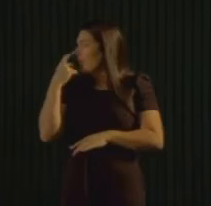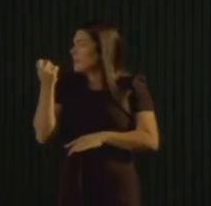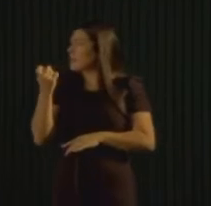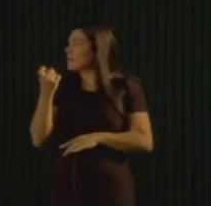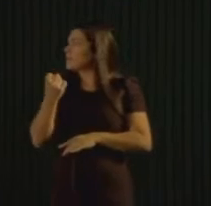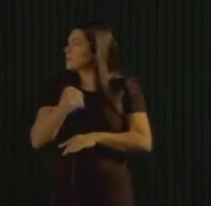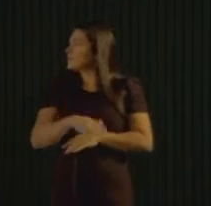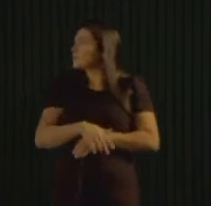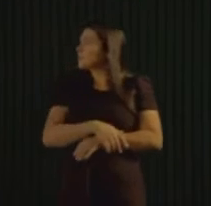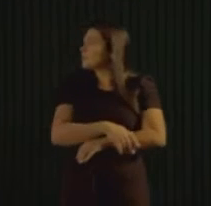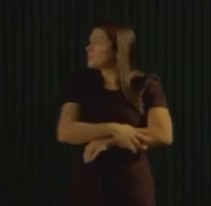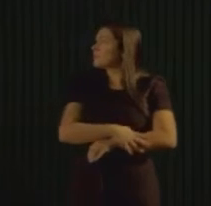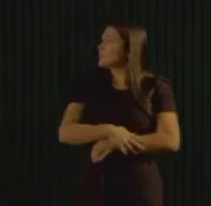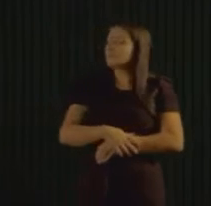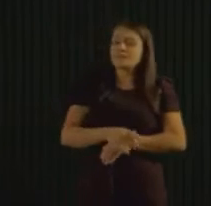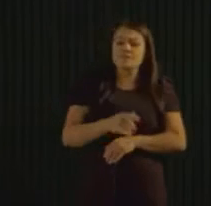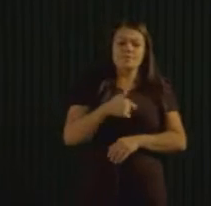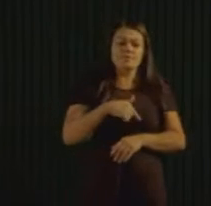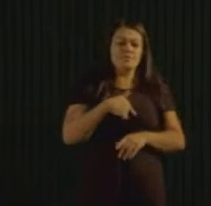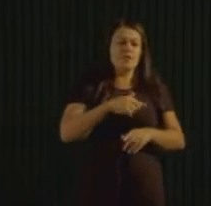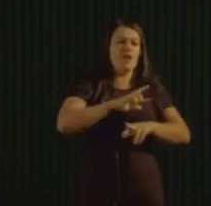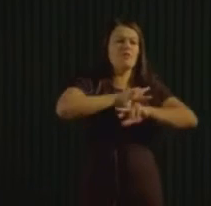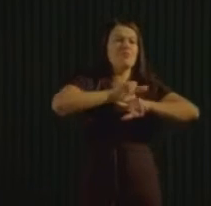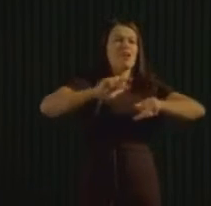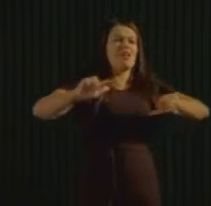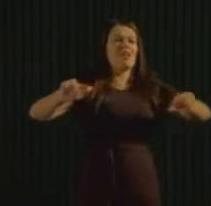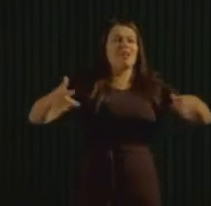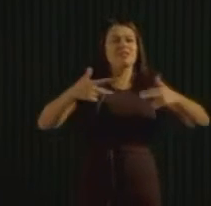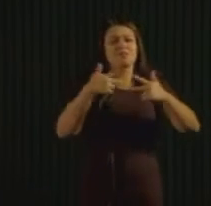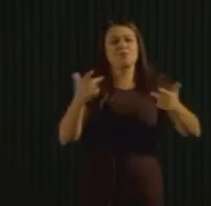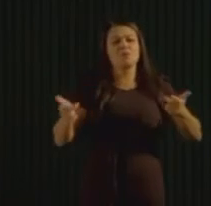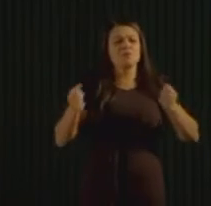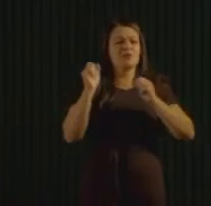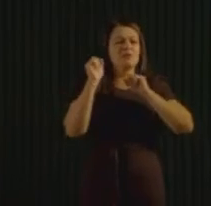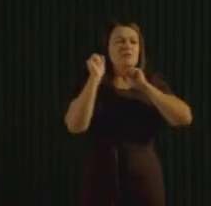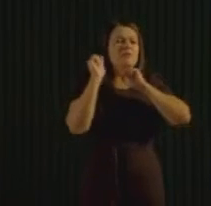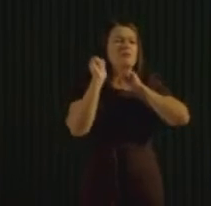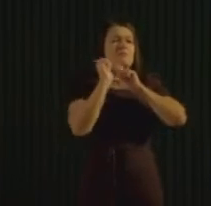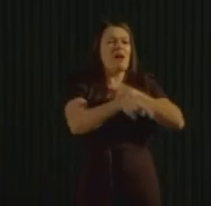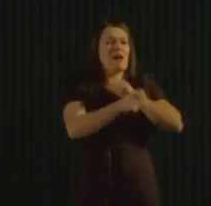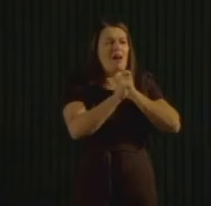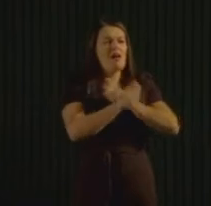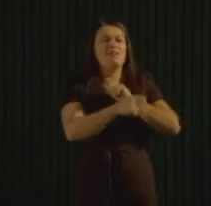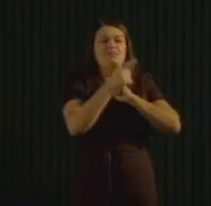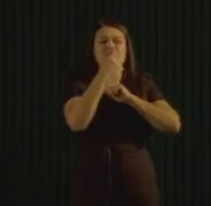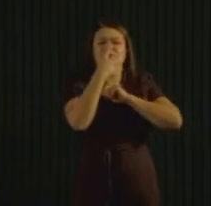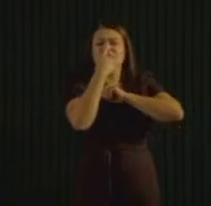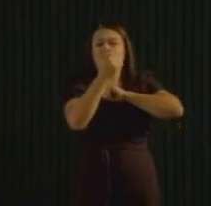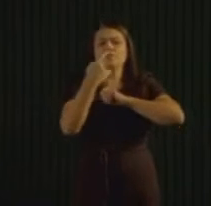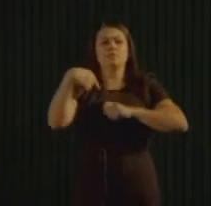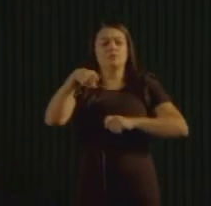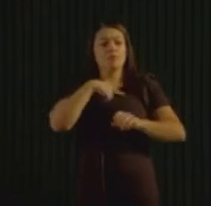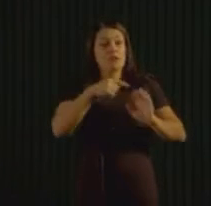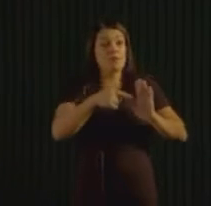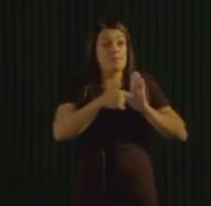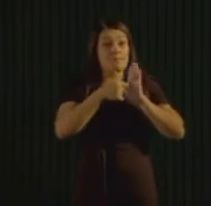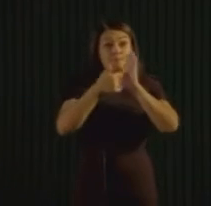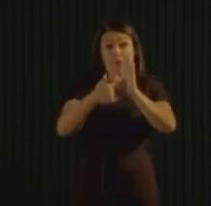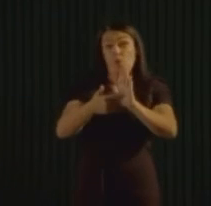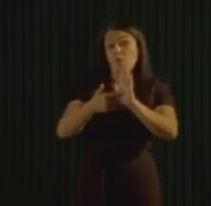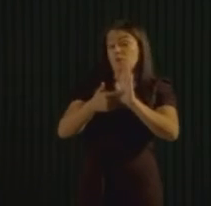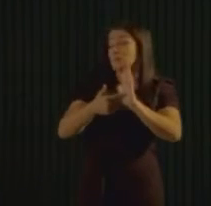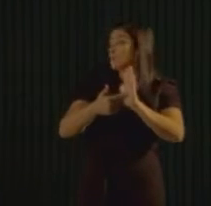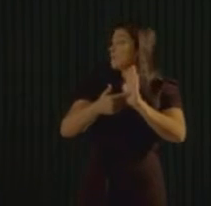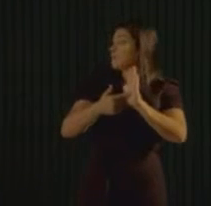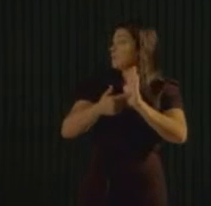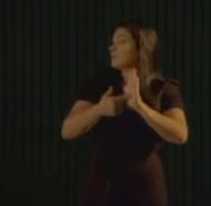aqui o EPS, você tem a borracha, petrechos de pesca, metal, enfim. Isso é uma forma de você